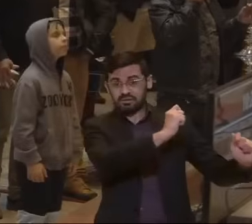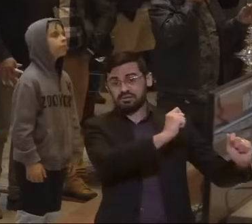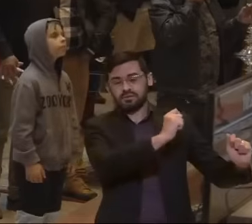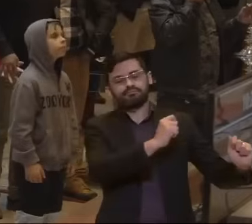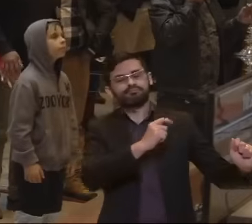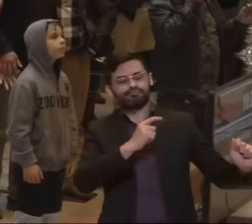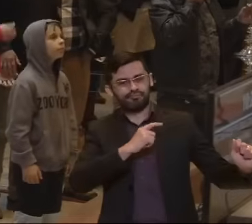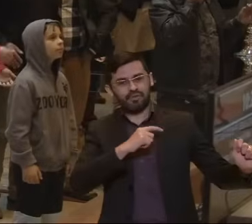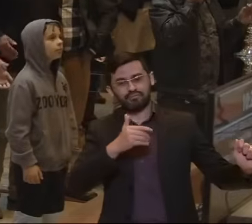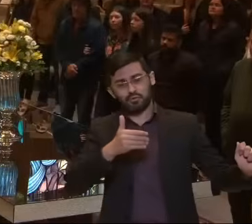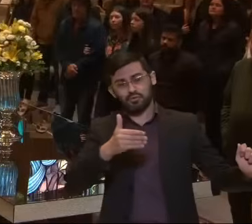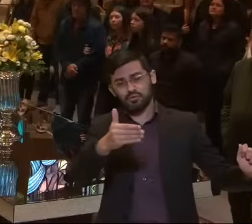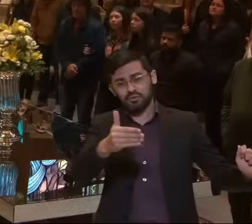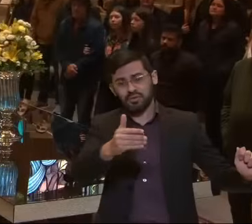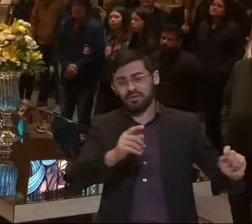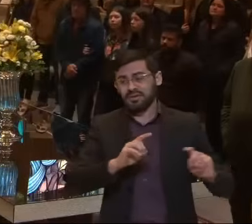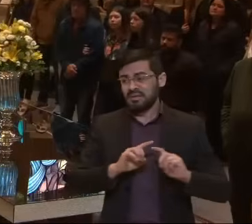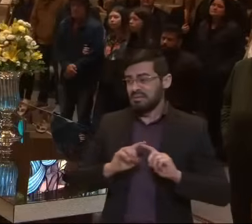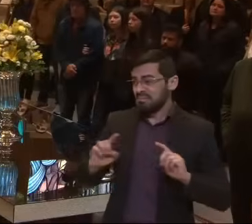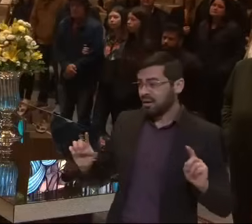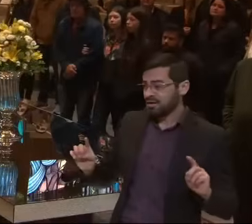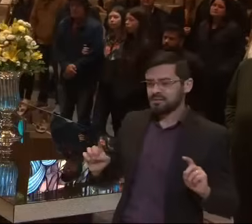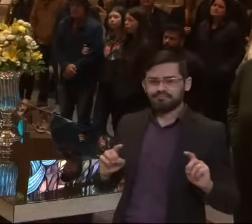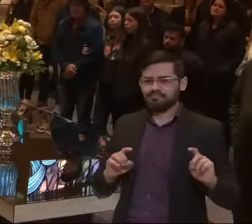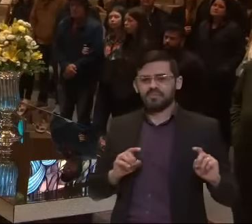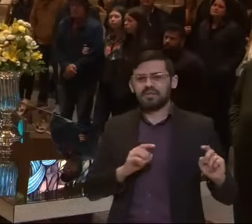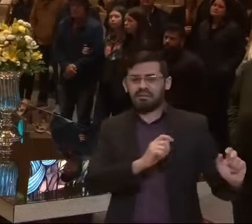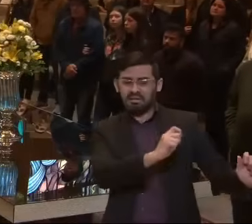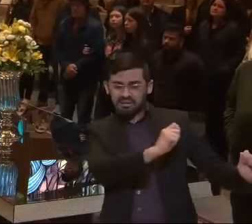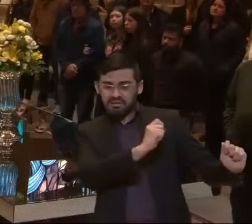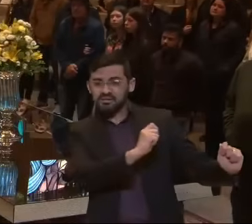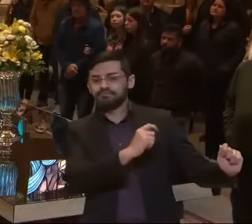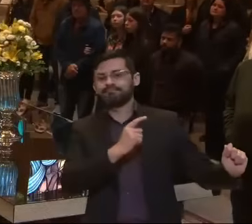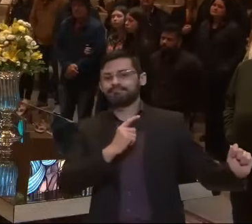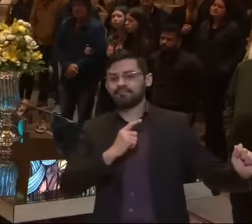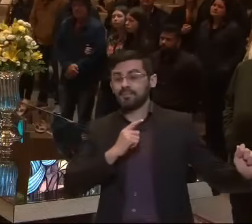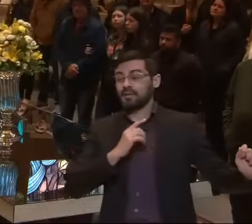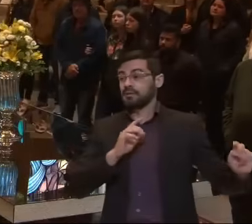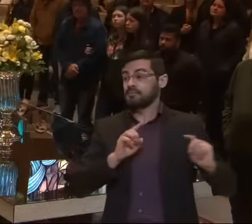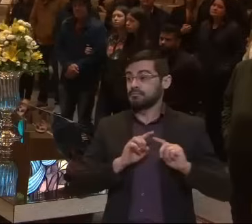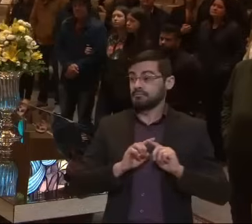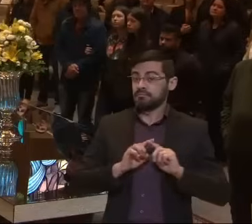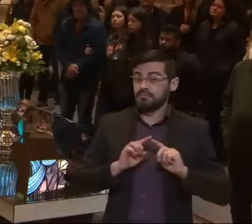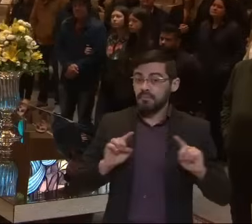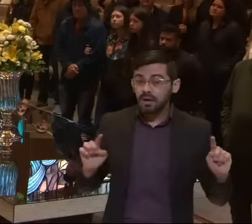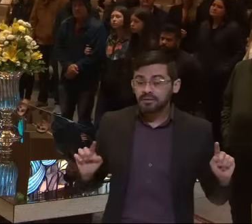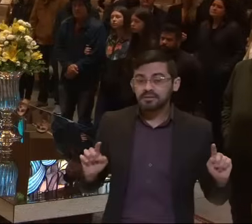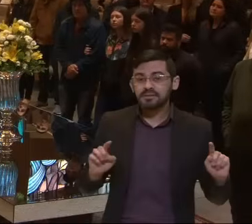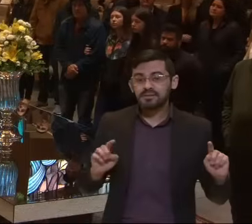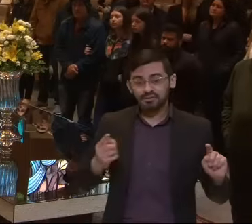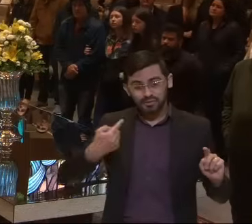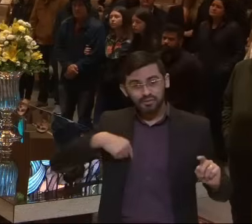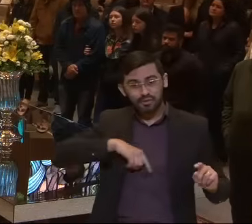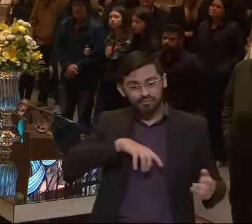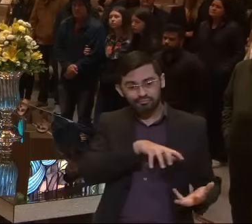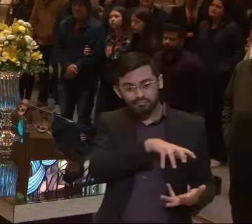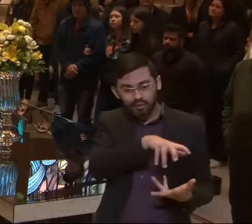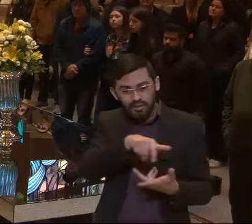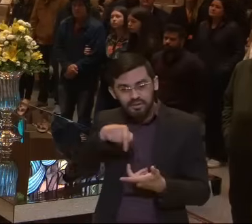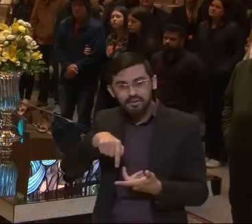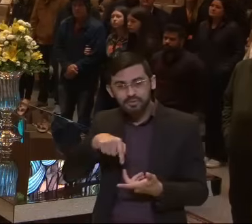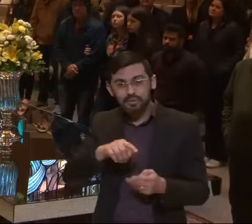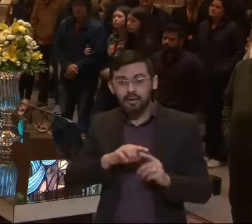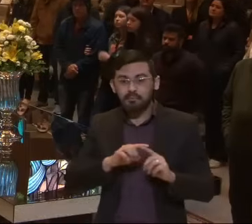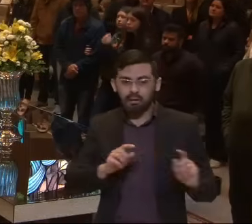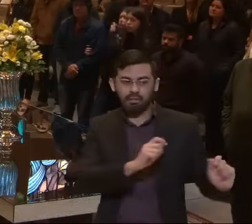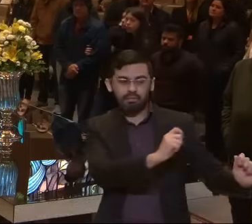continua vindo. Mas eu tive esse pensamento. Vai continuar tendo, viu, querido? Enquanto a gente estiver nessa carne. Mas